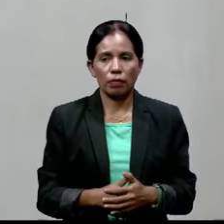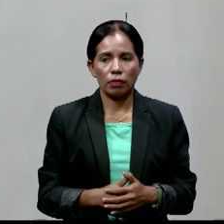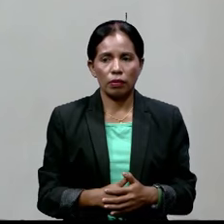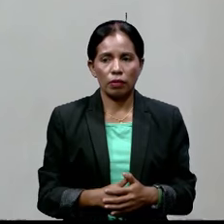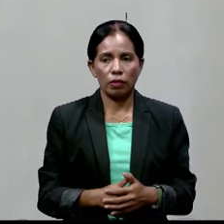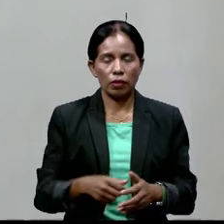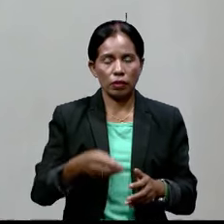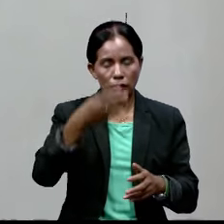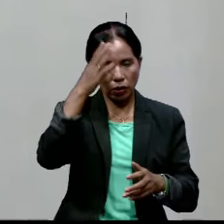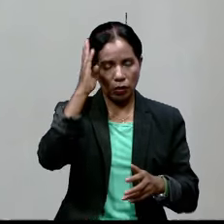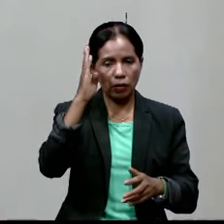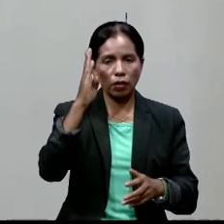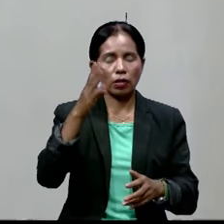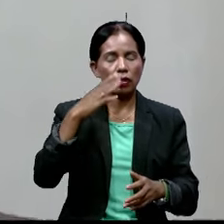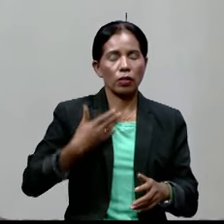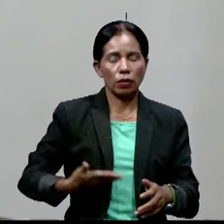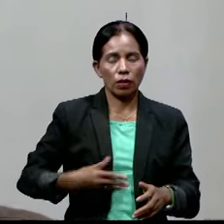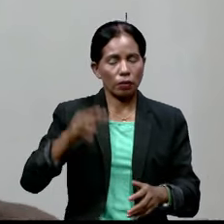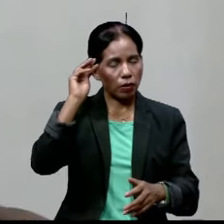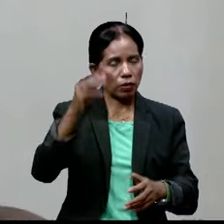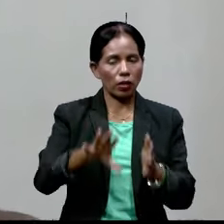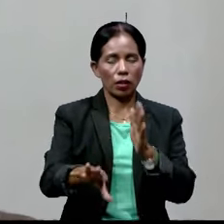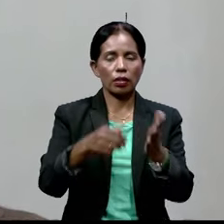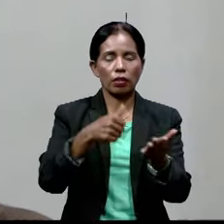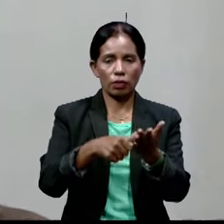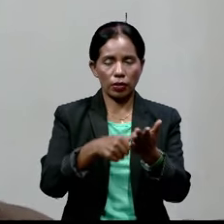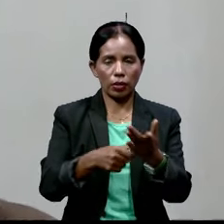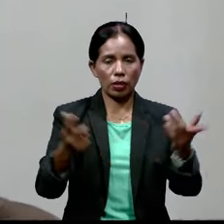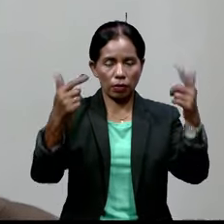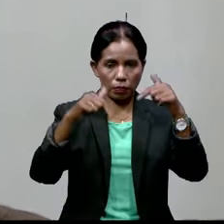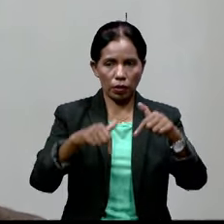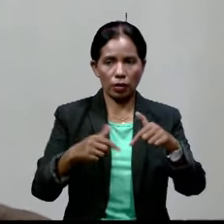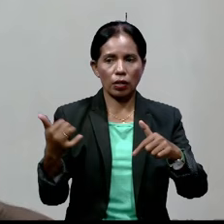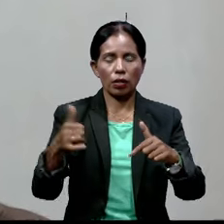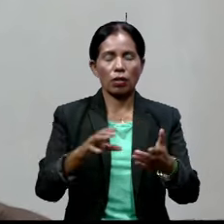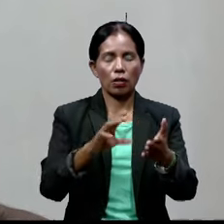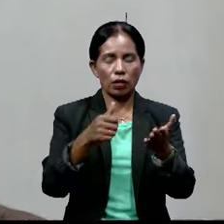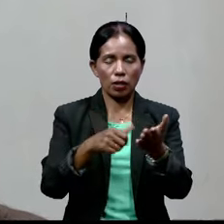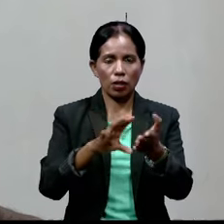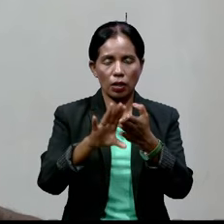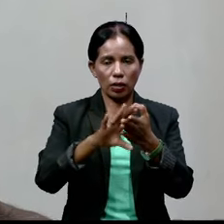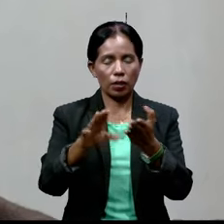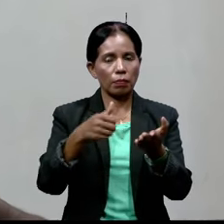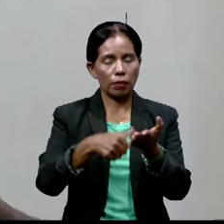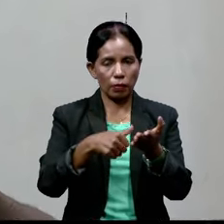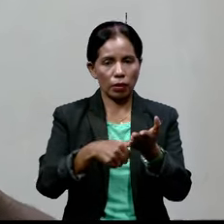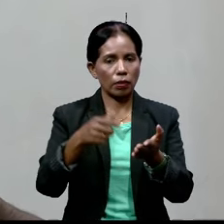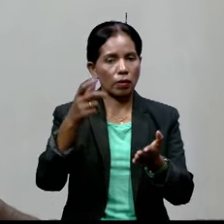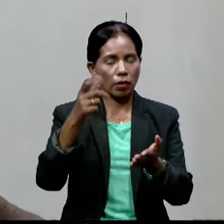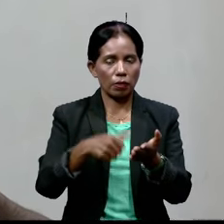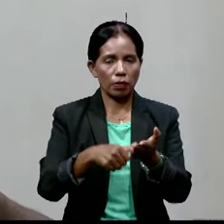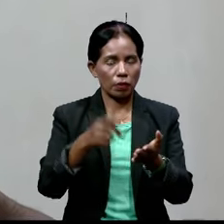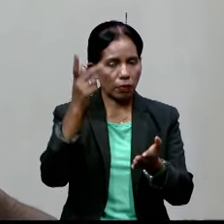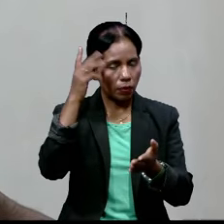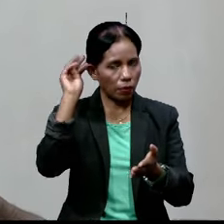senhora ministra da saúde bem ir a tão convite a tomar cargo para despacho primeiro-ministro nem se mais acompanhado